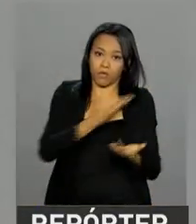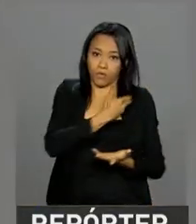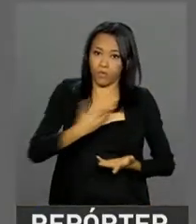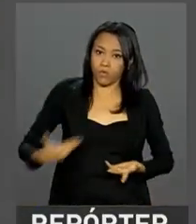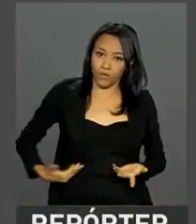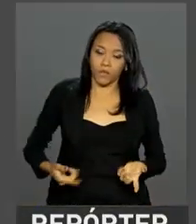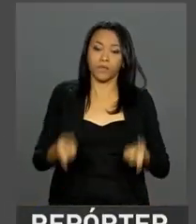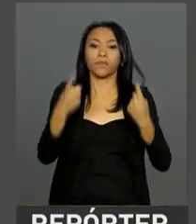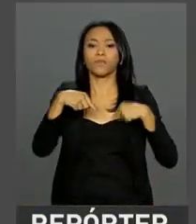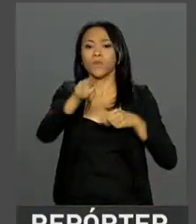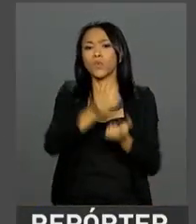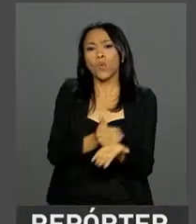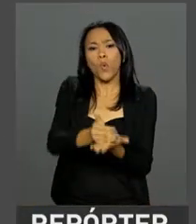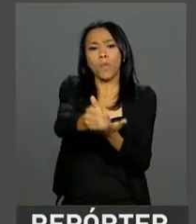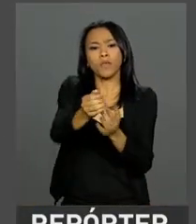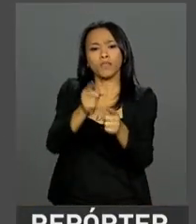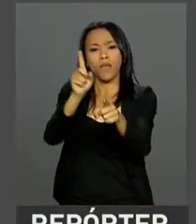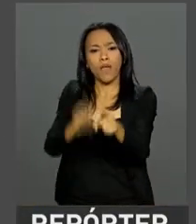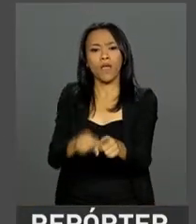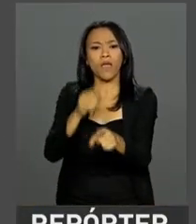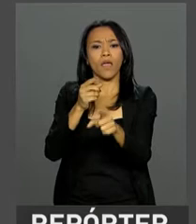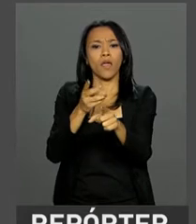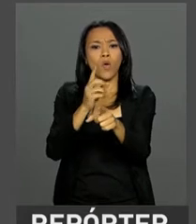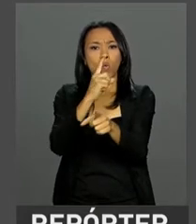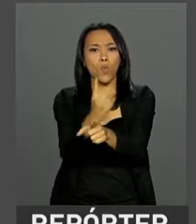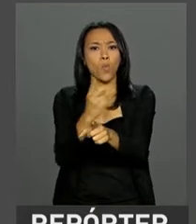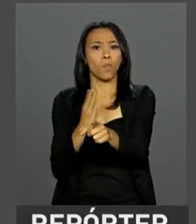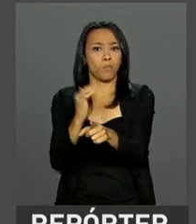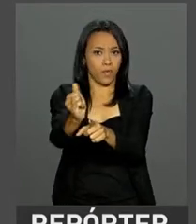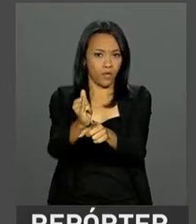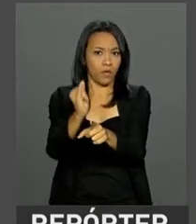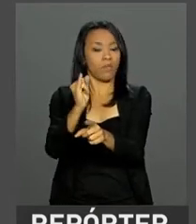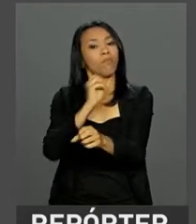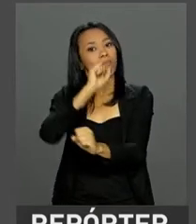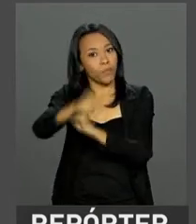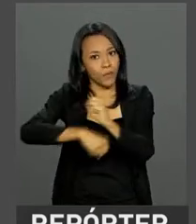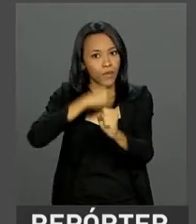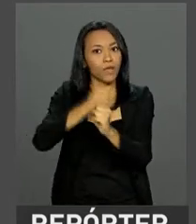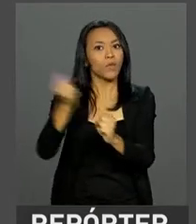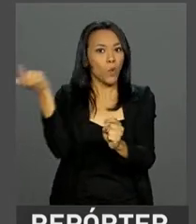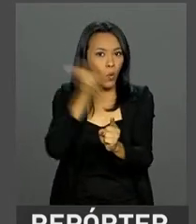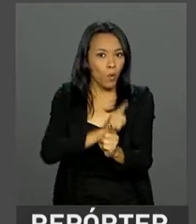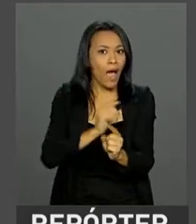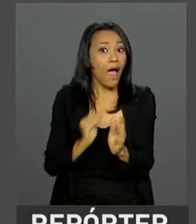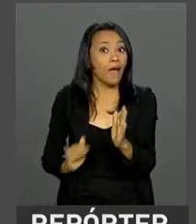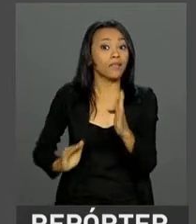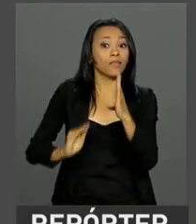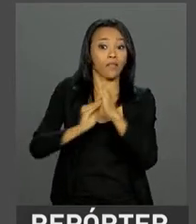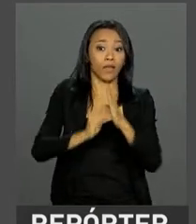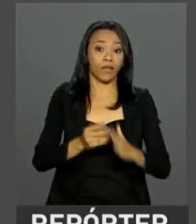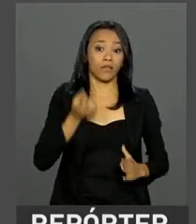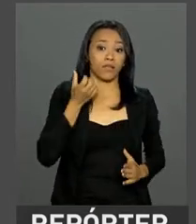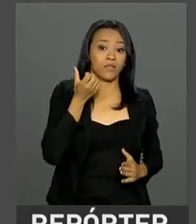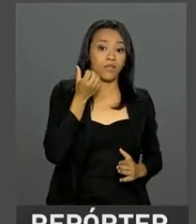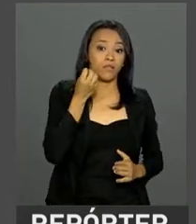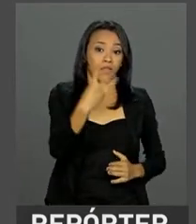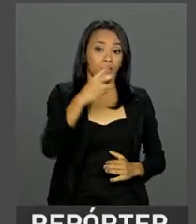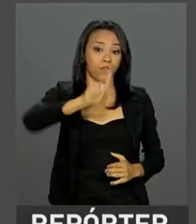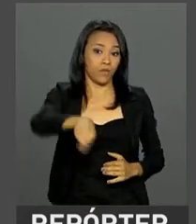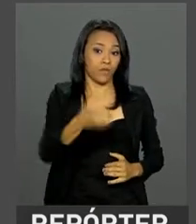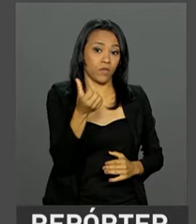investimento inicial é de um bilhão e meio de reais por ano podendo chegar a 3,6 bilhões em